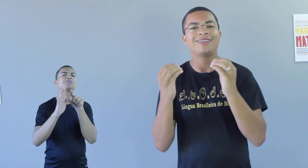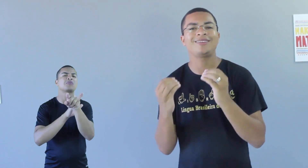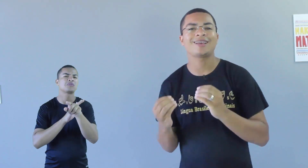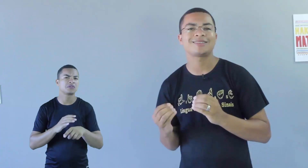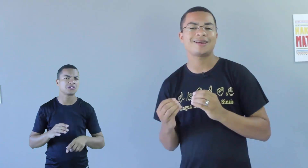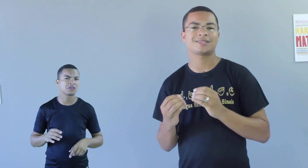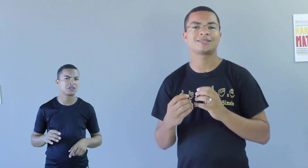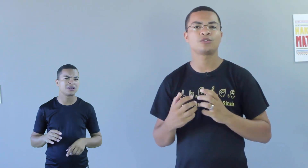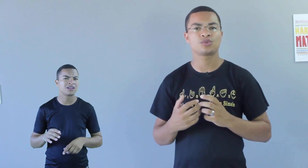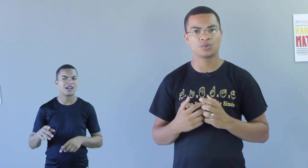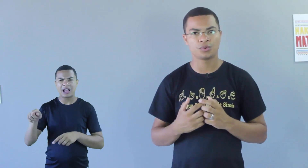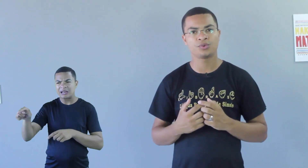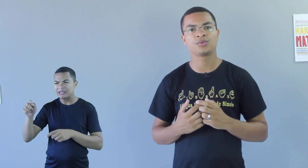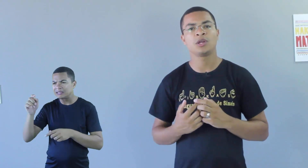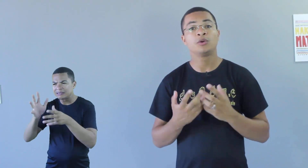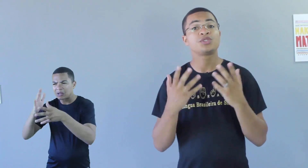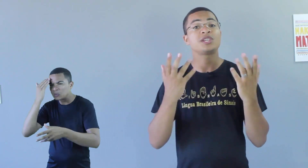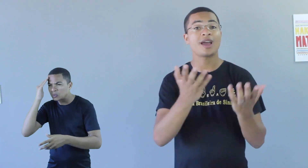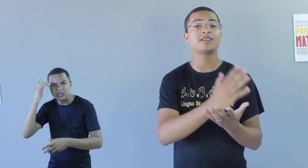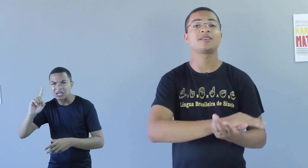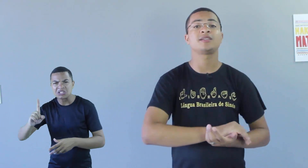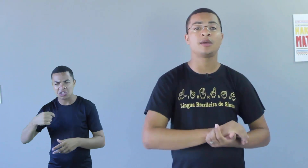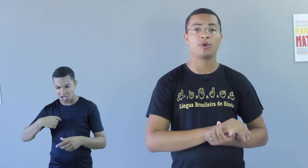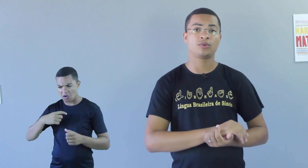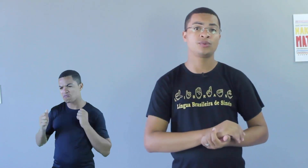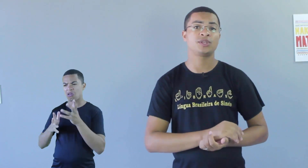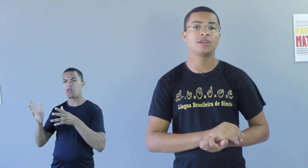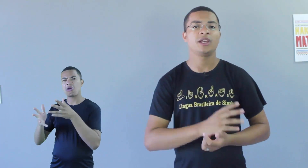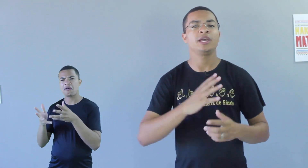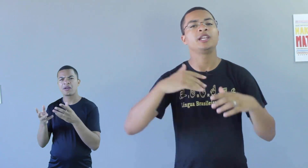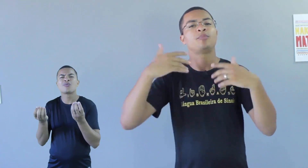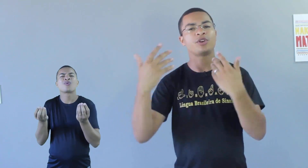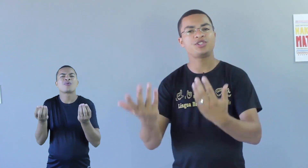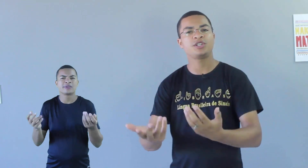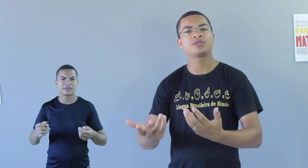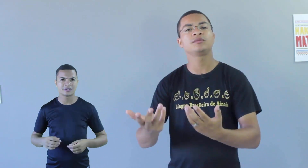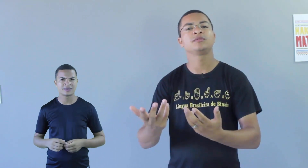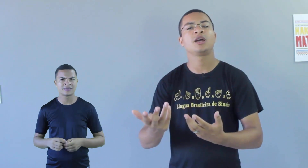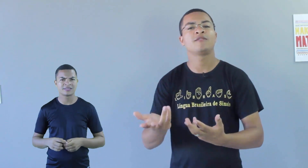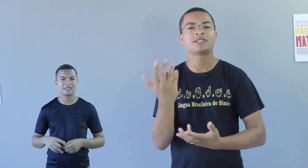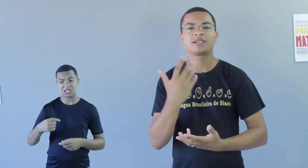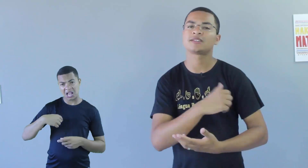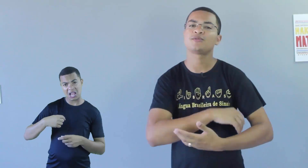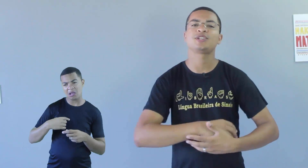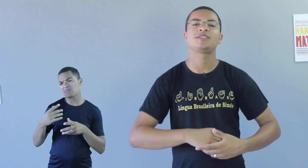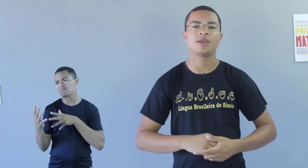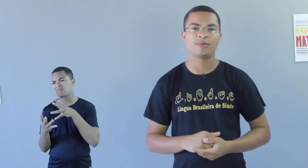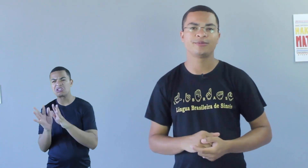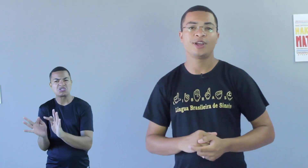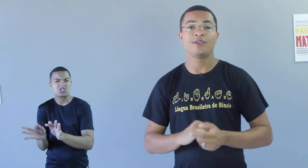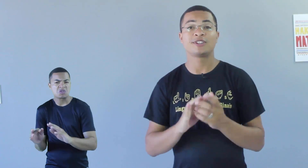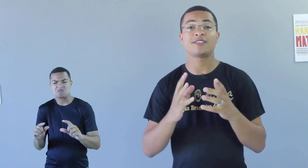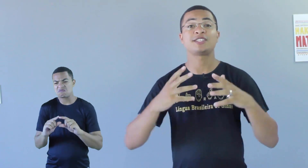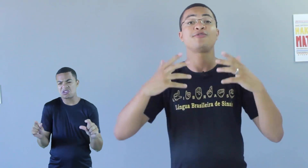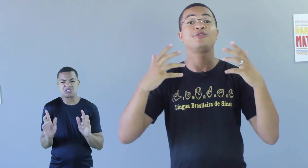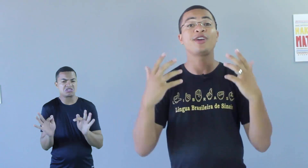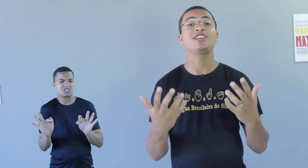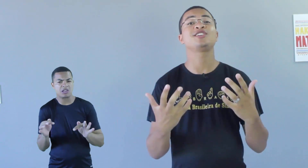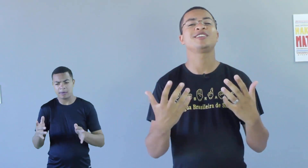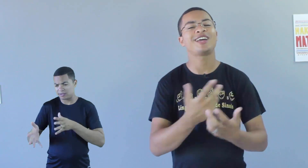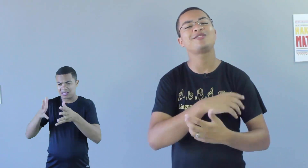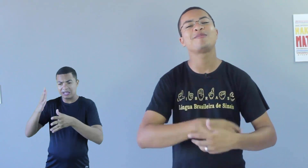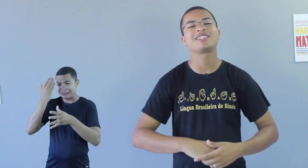para entender a sinalização dos surdos, os sinais que eles reproduzem. E depois disso, vai ser questão de tempo. Você vai